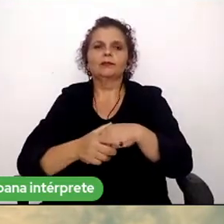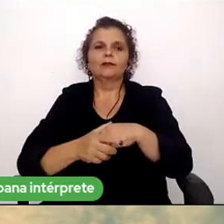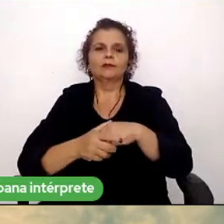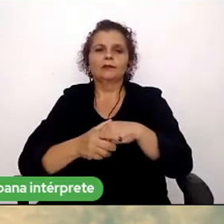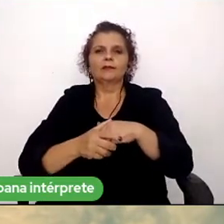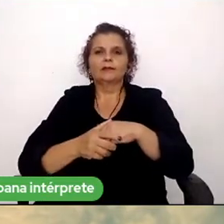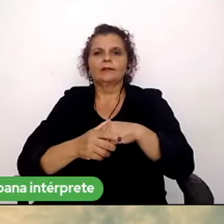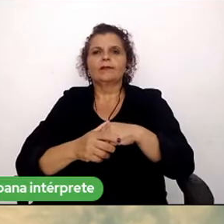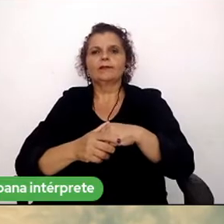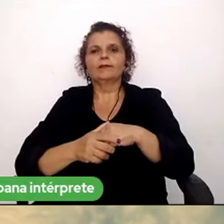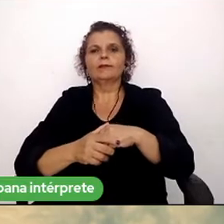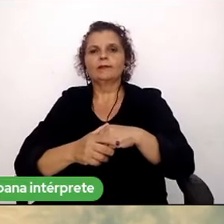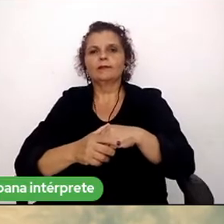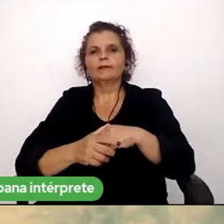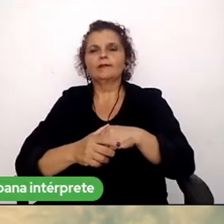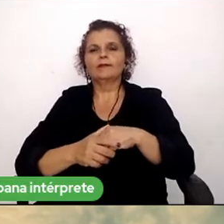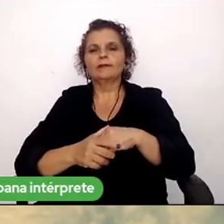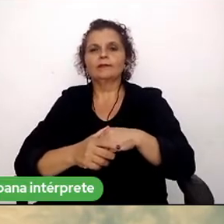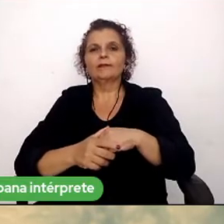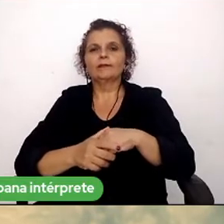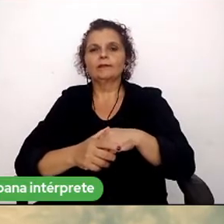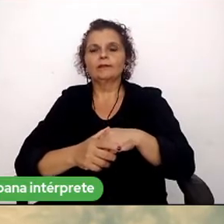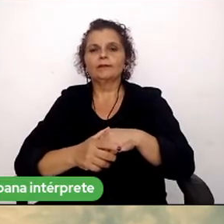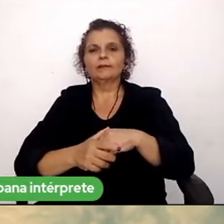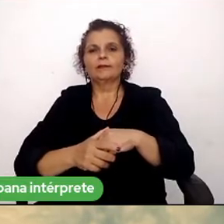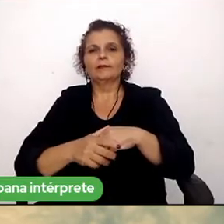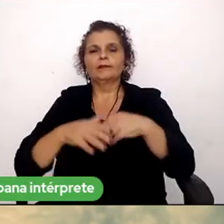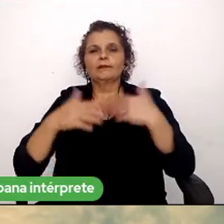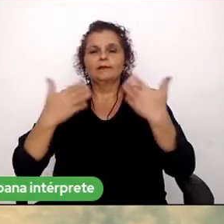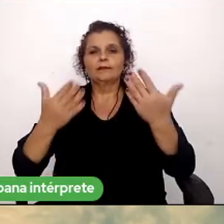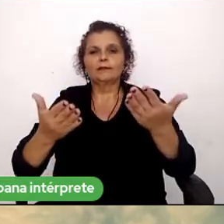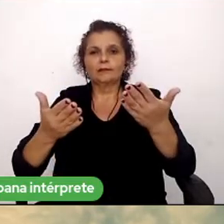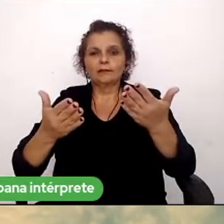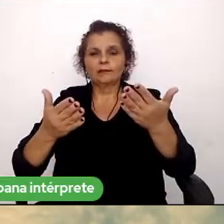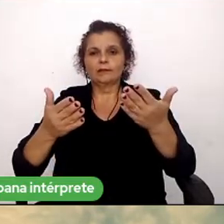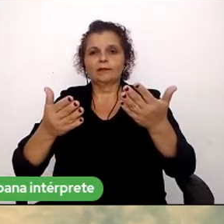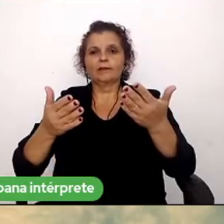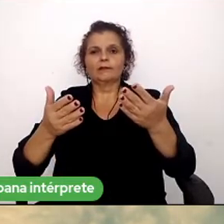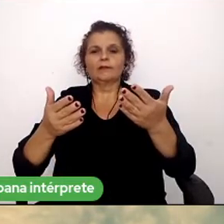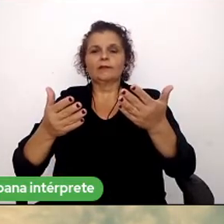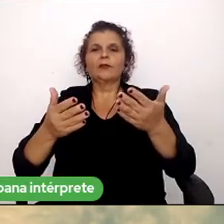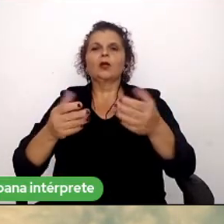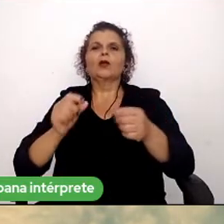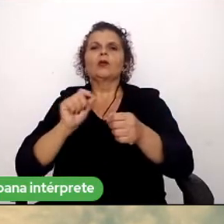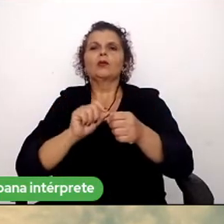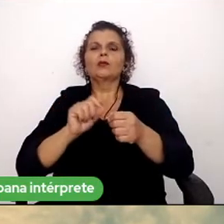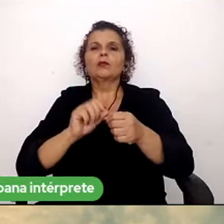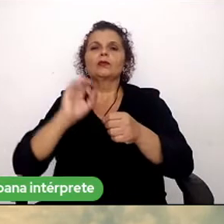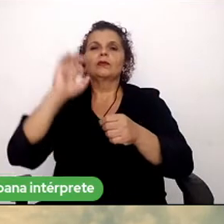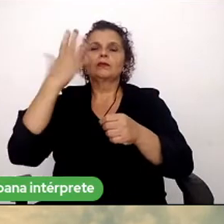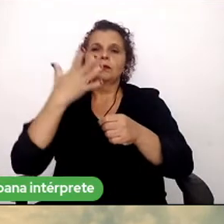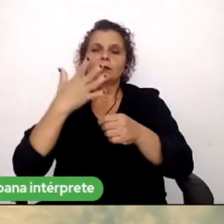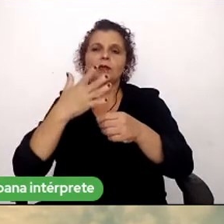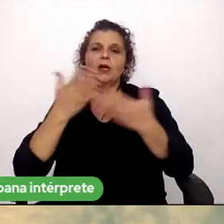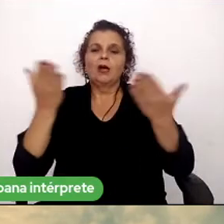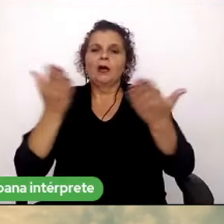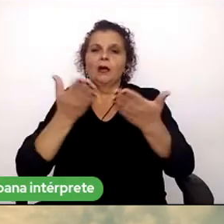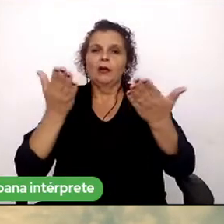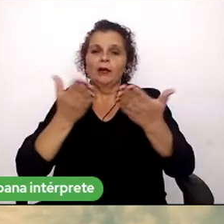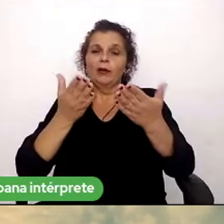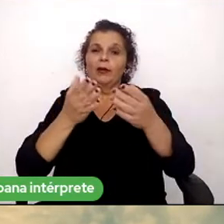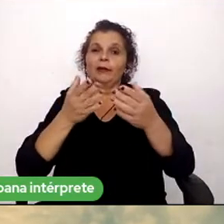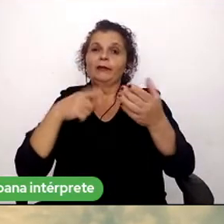É isso aí. E aí, que rolou foi que agora a gente tem uma pandemia, né,